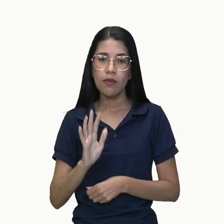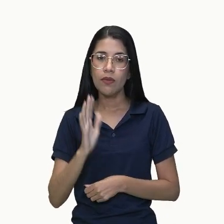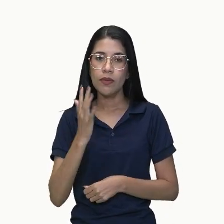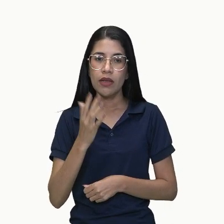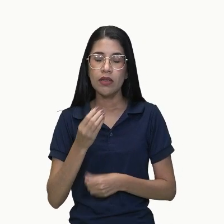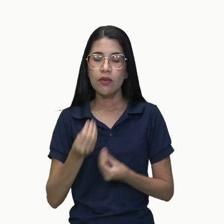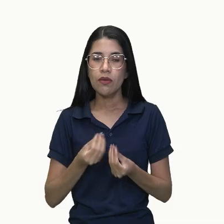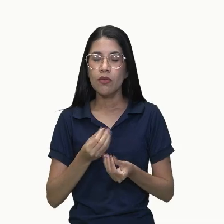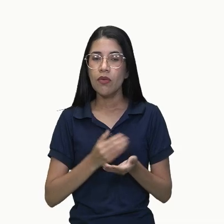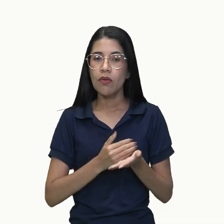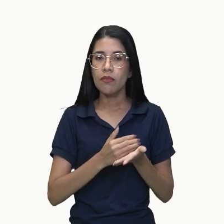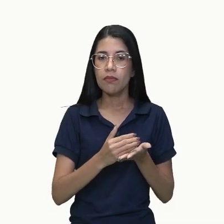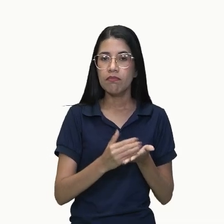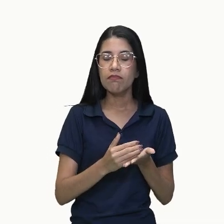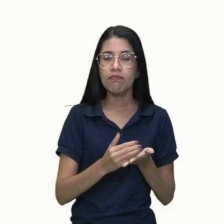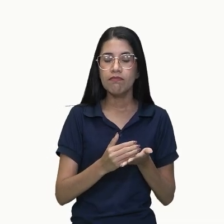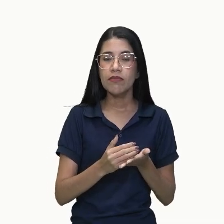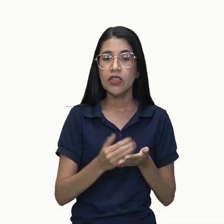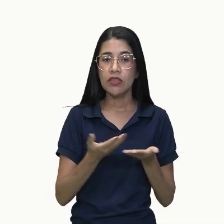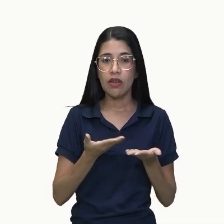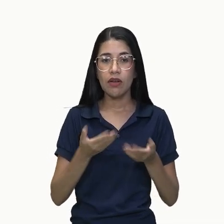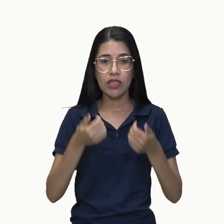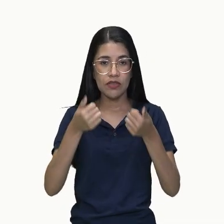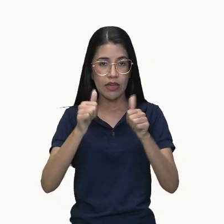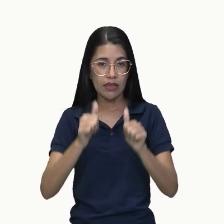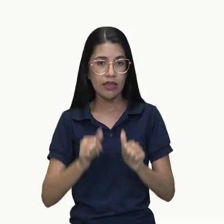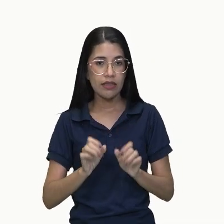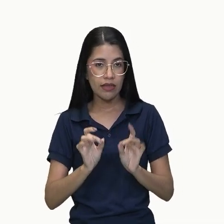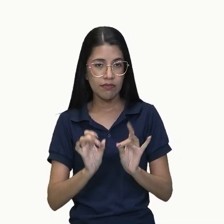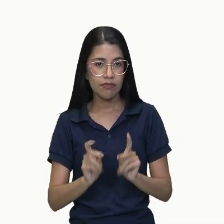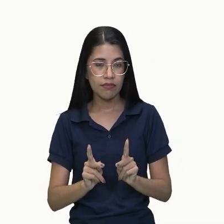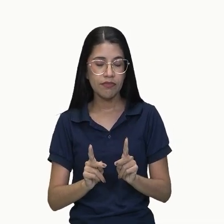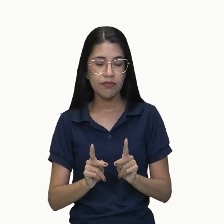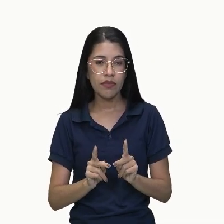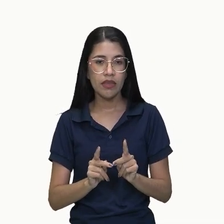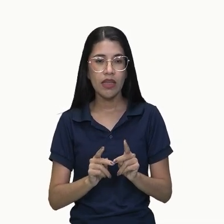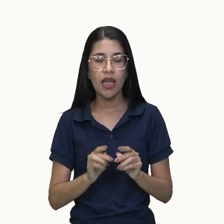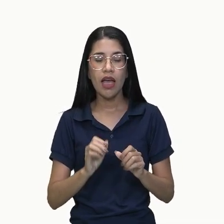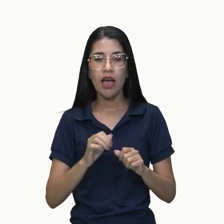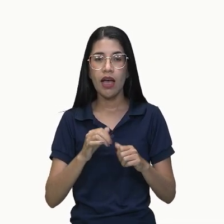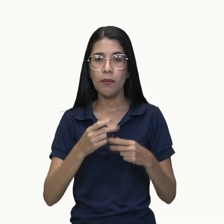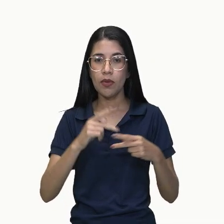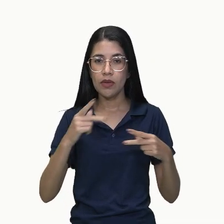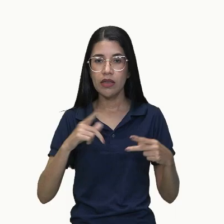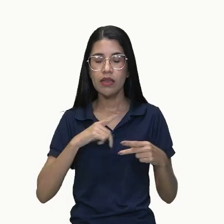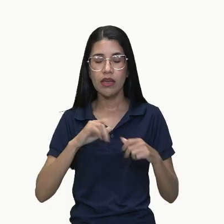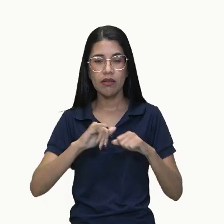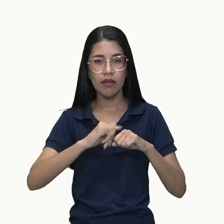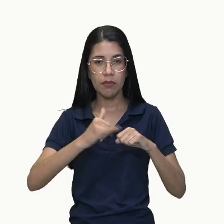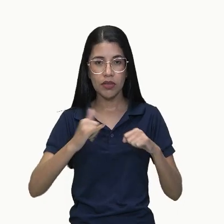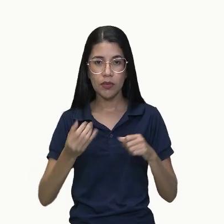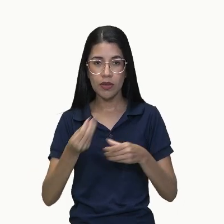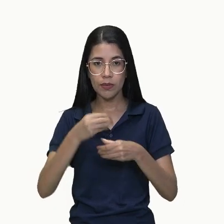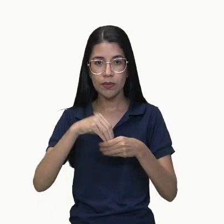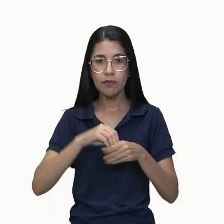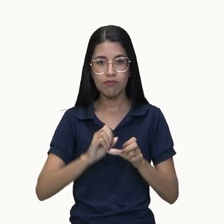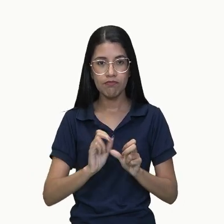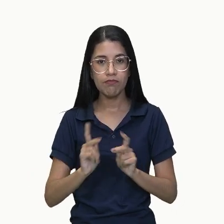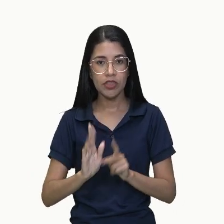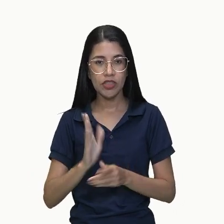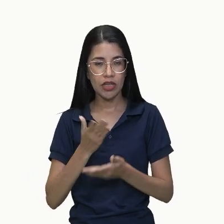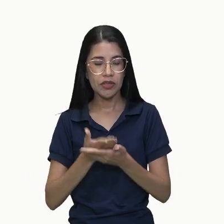que começa? Onde? Vamos analisar isso. As proteínas são compostas por aminoácidos, isso a gente já